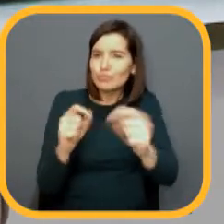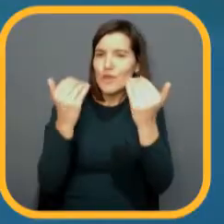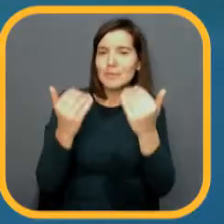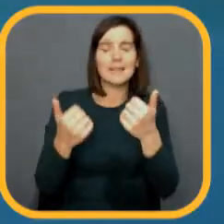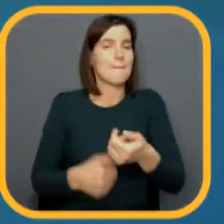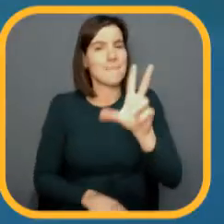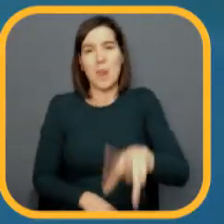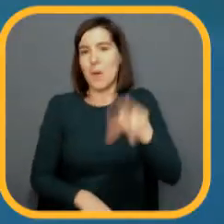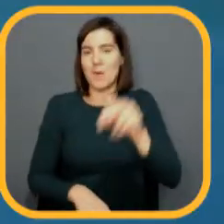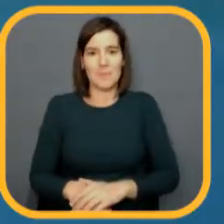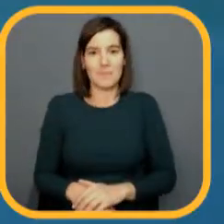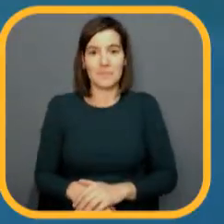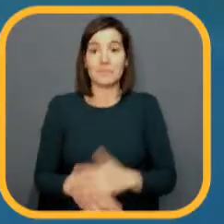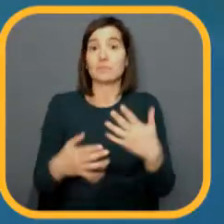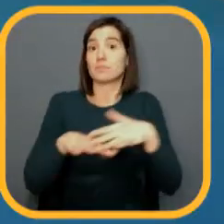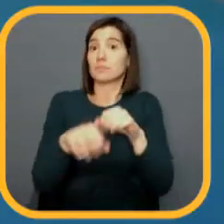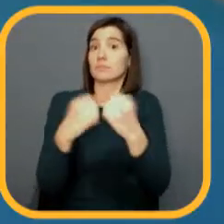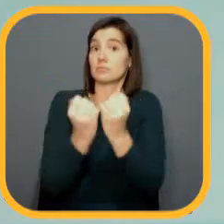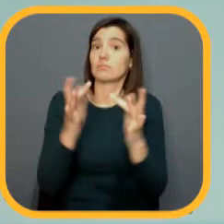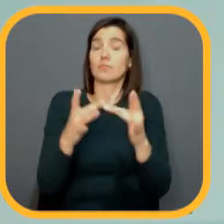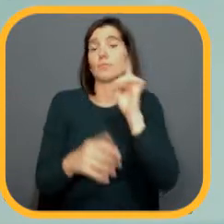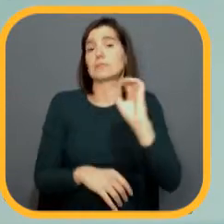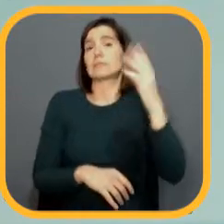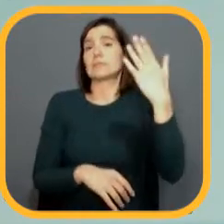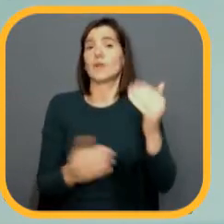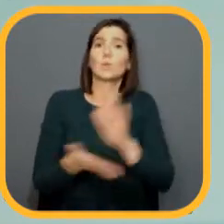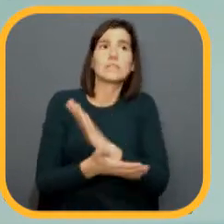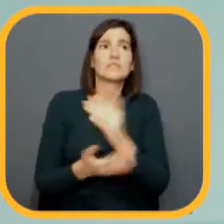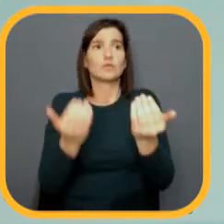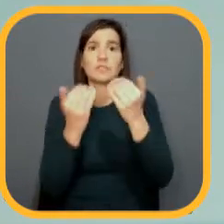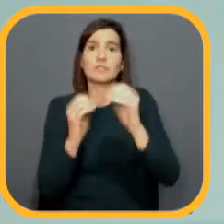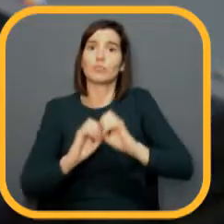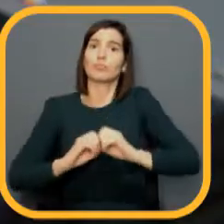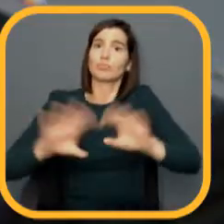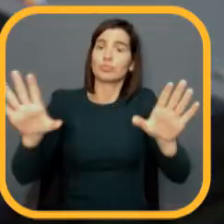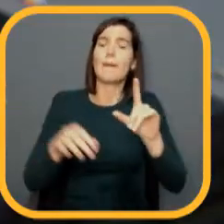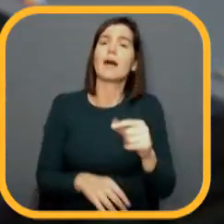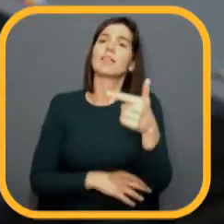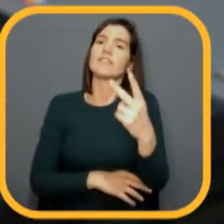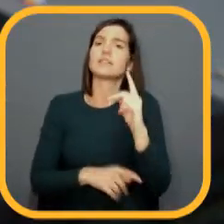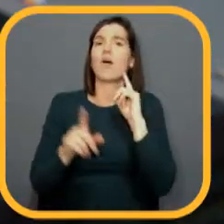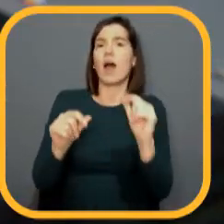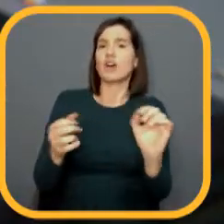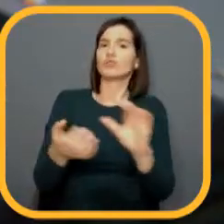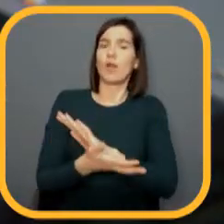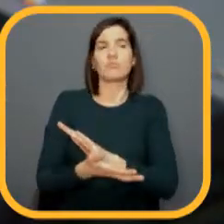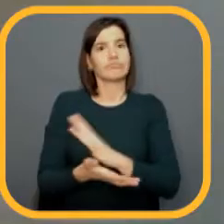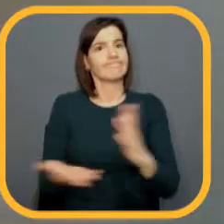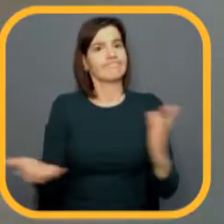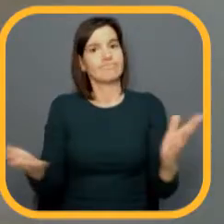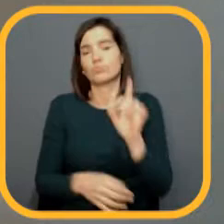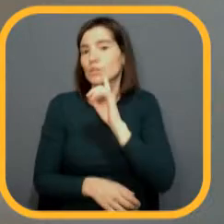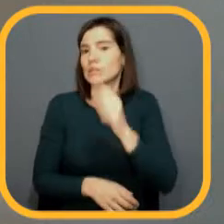exatamente aqueles. Apesar de as redes sociais servirem como um dos principais meios de difusão de notícias, os meios de comunicação continuam a ser a maior e